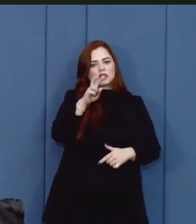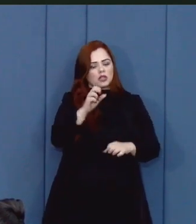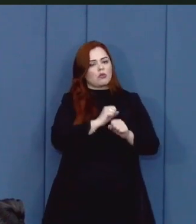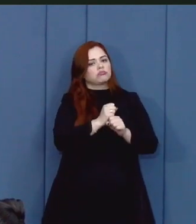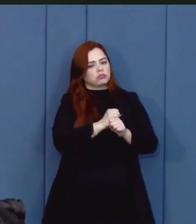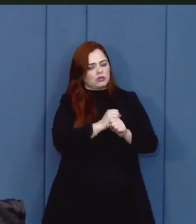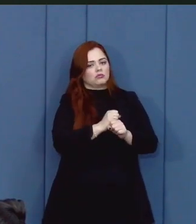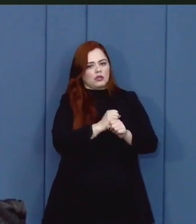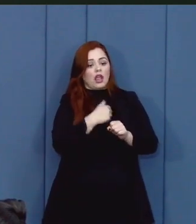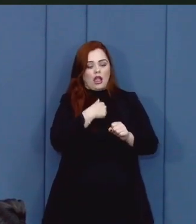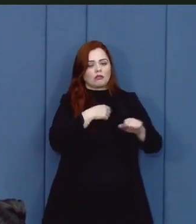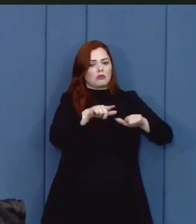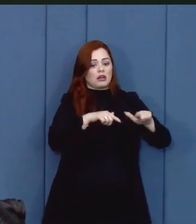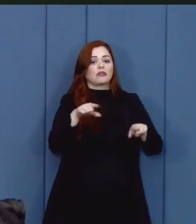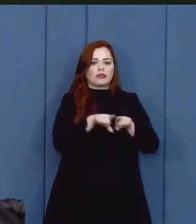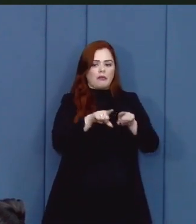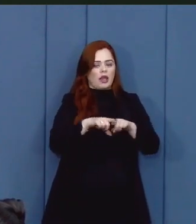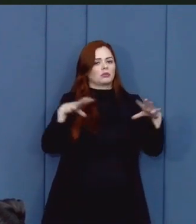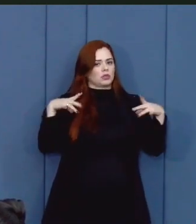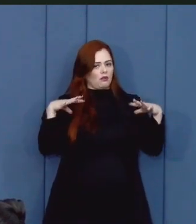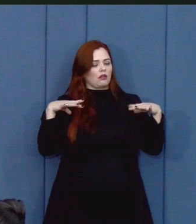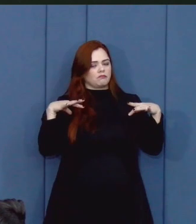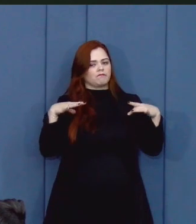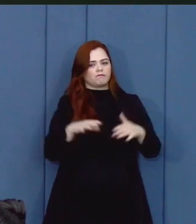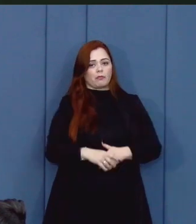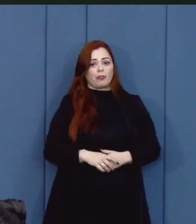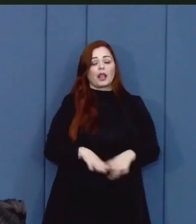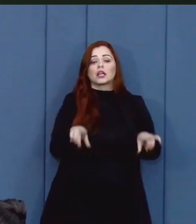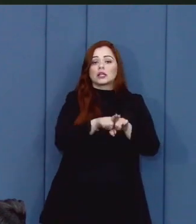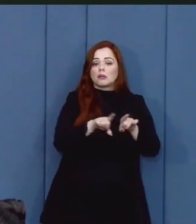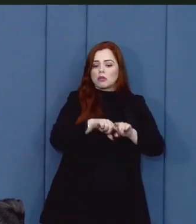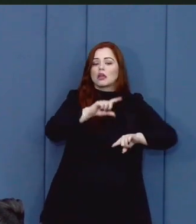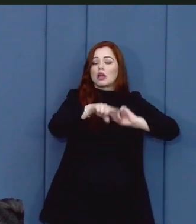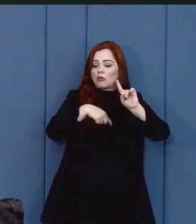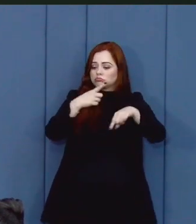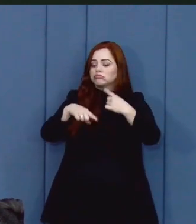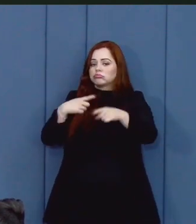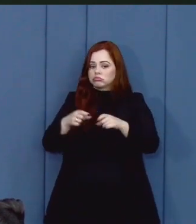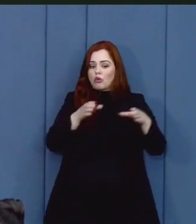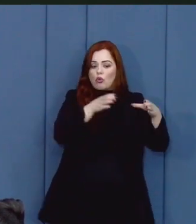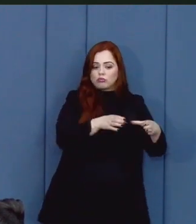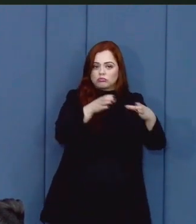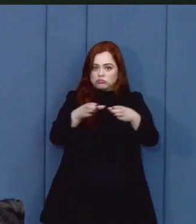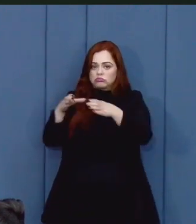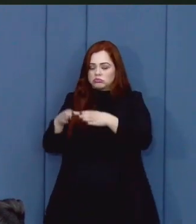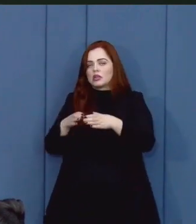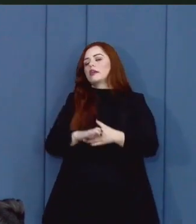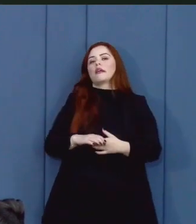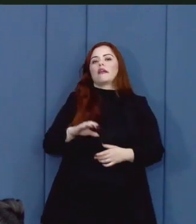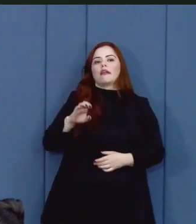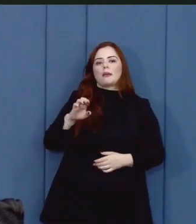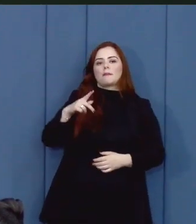de semana e as minhas férias. As outras agências que encaminham pessoas para lá, o